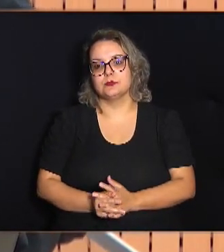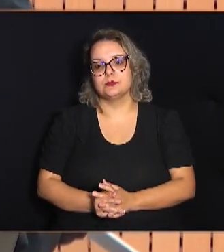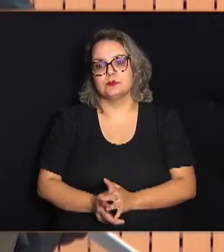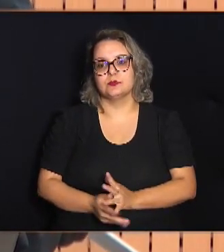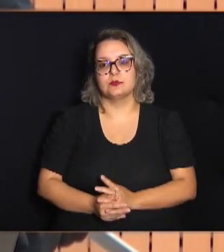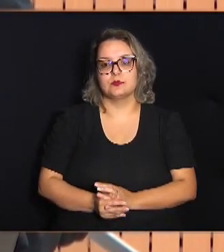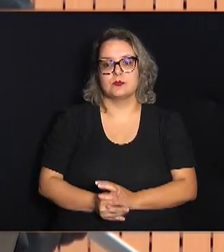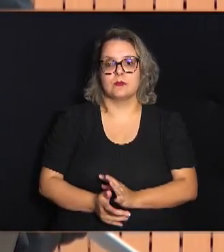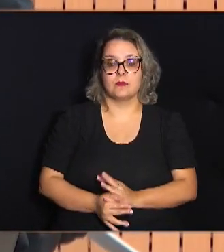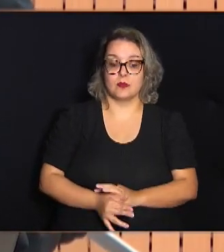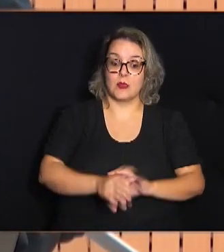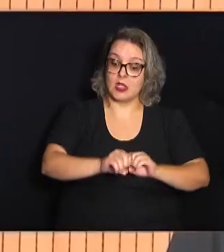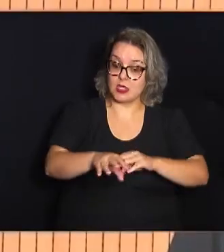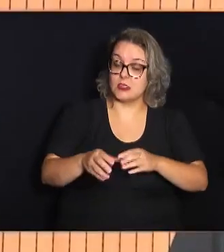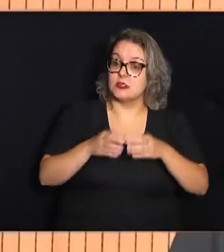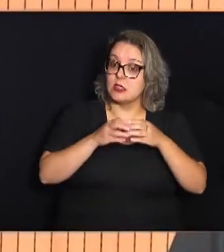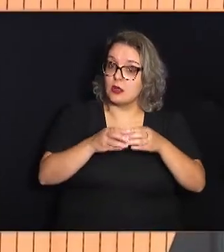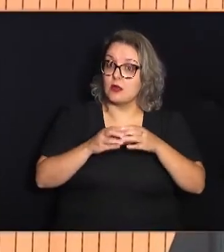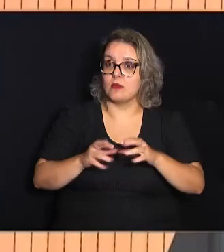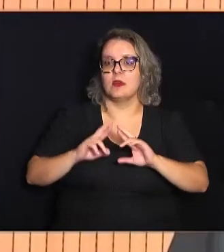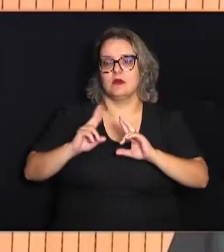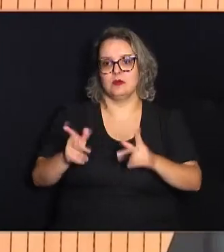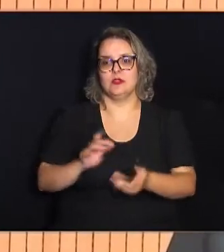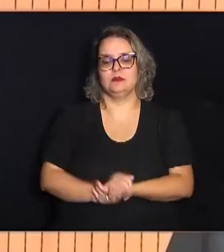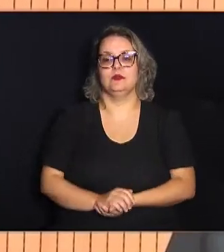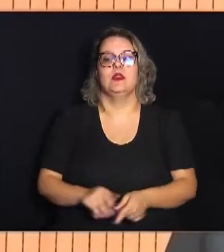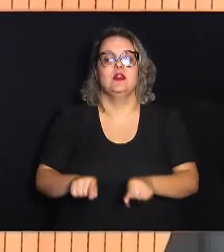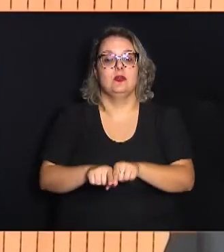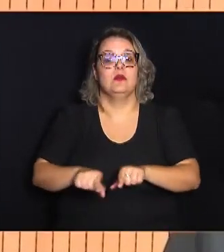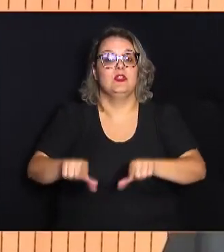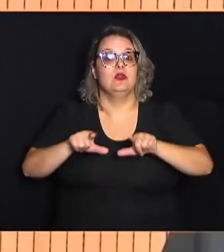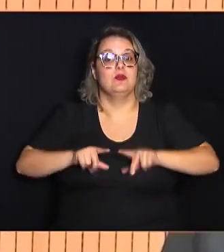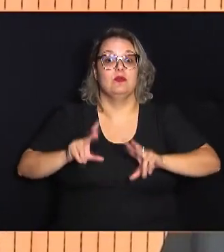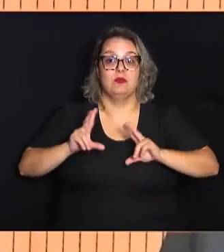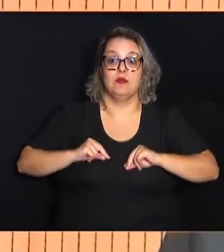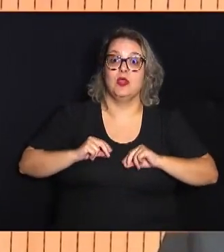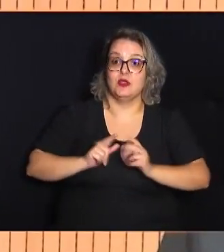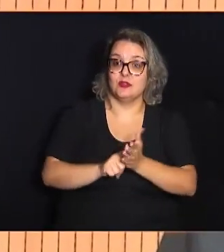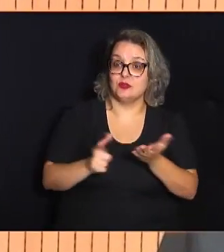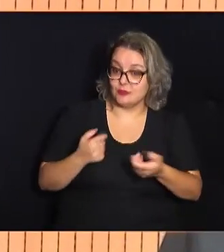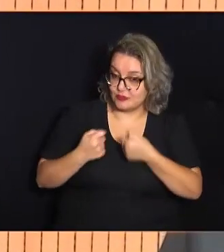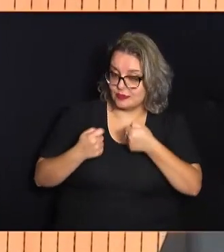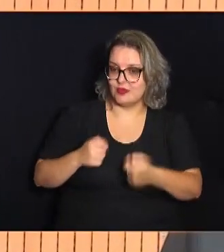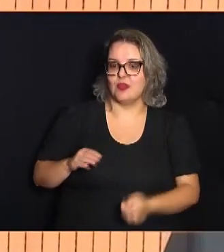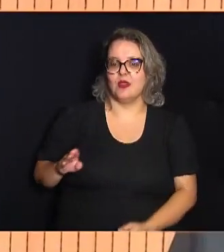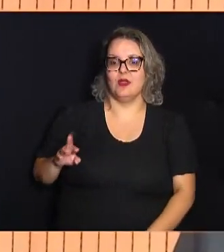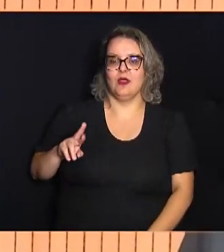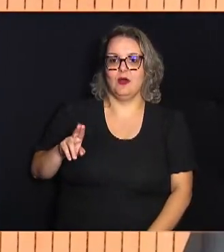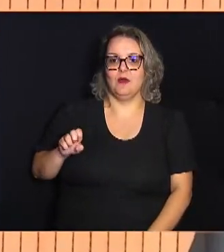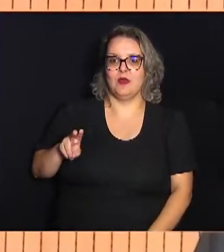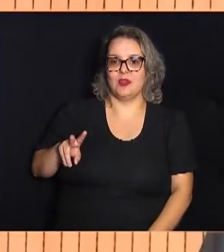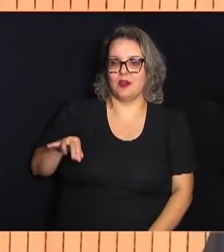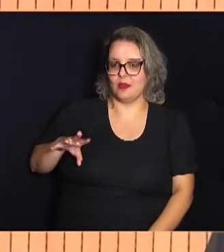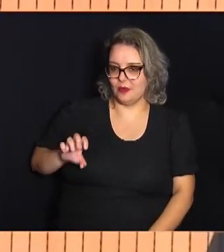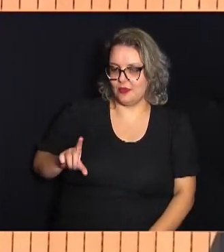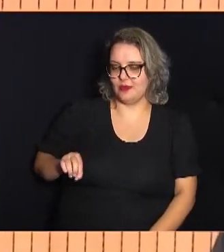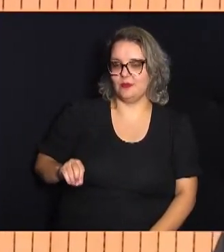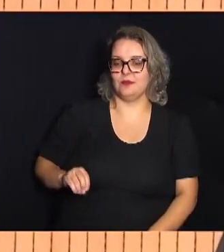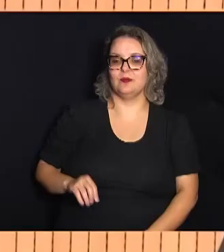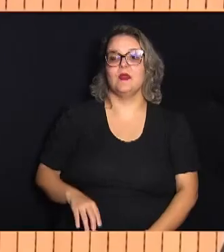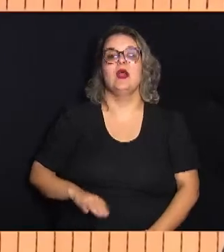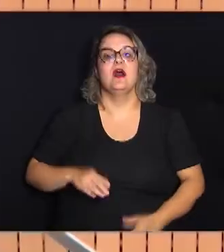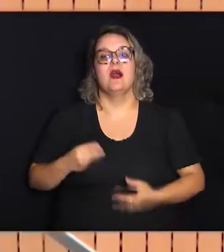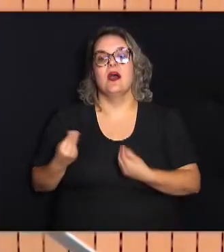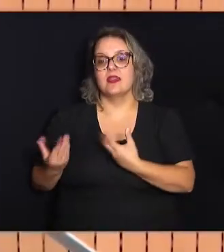ensina você conviver com as diferenças. Também foi entregue o diploma de mérito jornalístico Braulio Mendes Nogueira a João Henrique